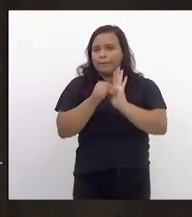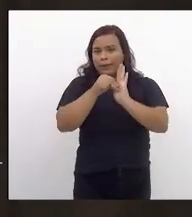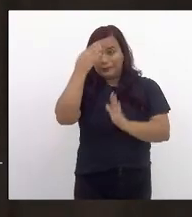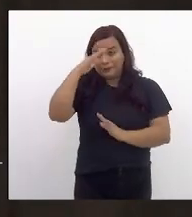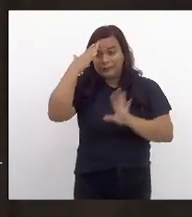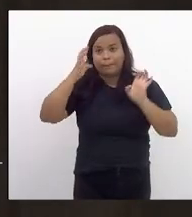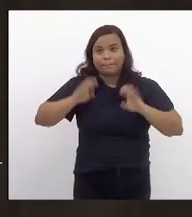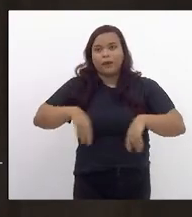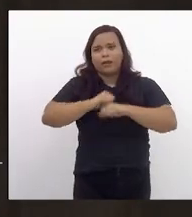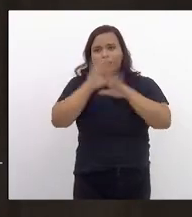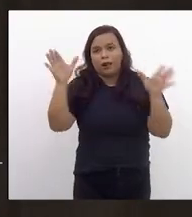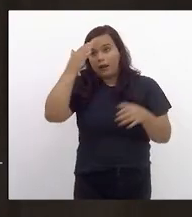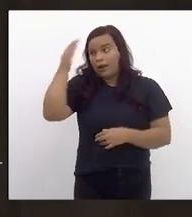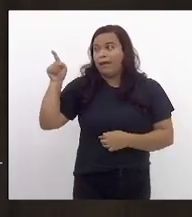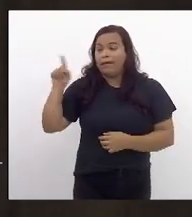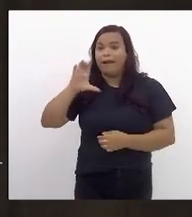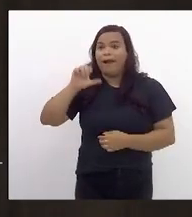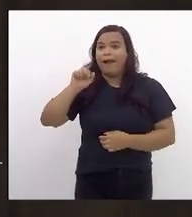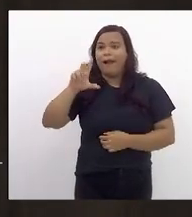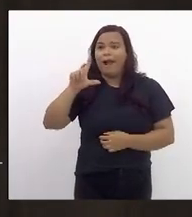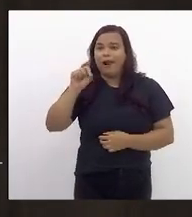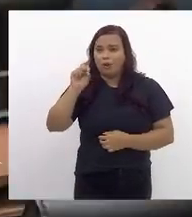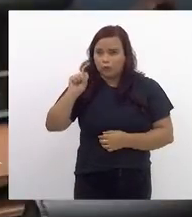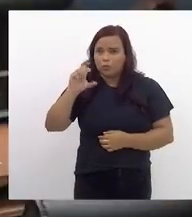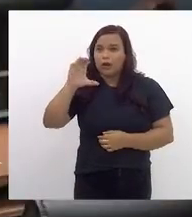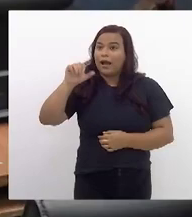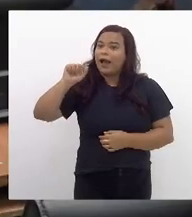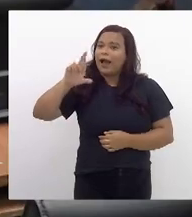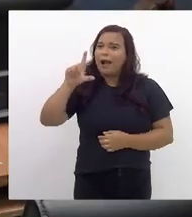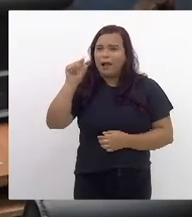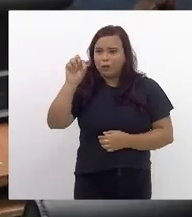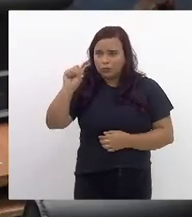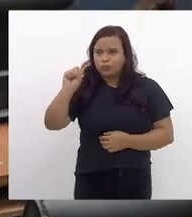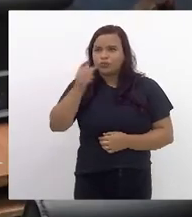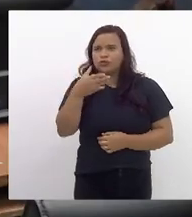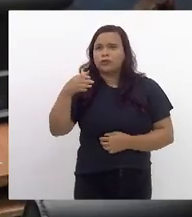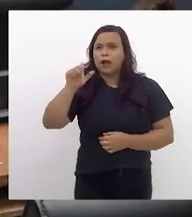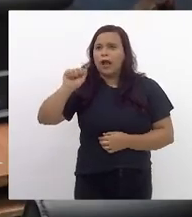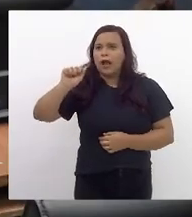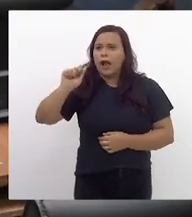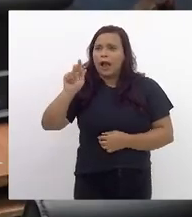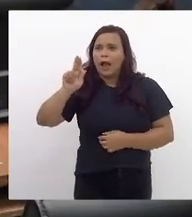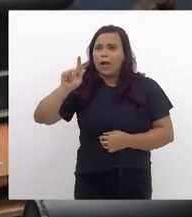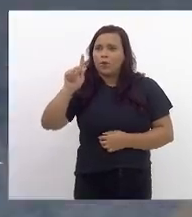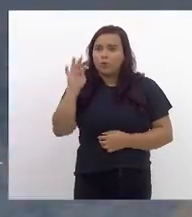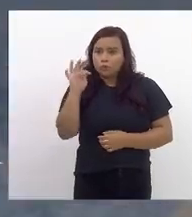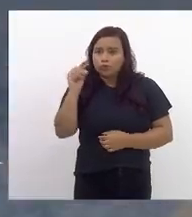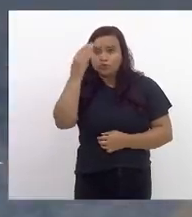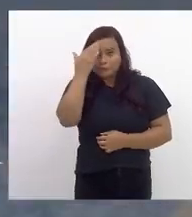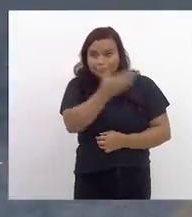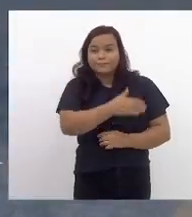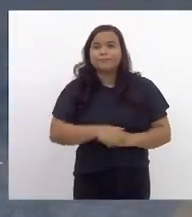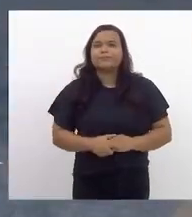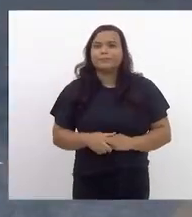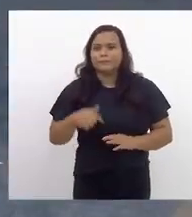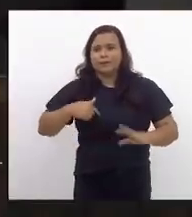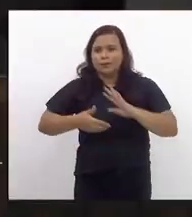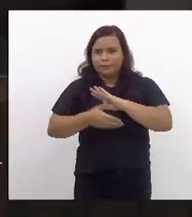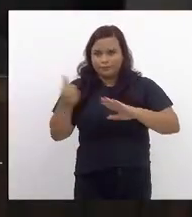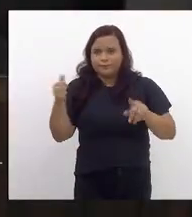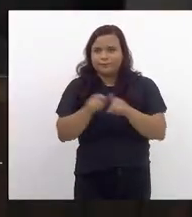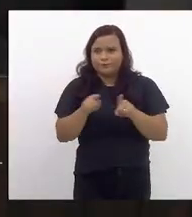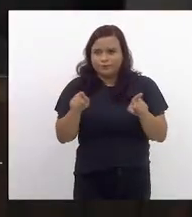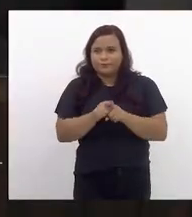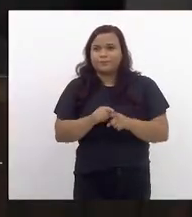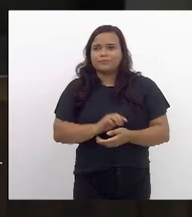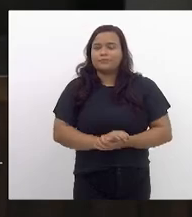entendimento. Agradece o Carlos Augusto. Agradeço o Carlos Augusto. Sua emenda de última hora que foi apresentada. É. Queria tirar o projeto de pauta,